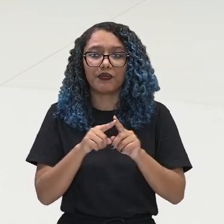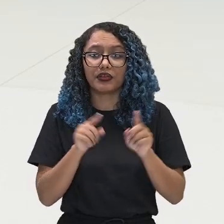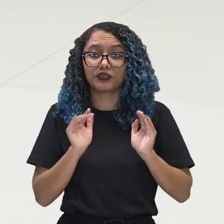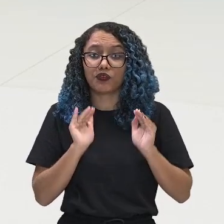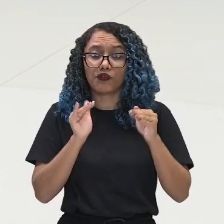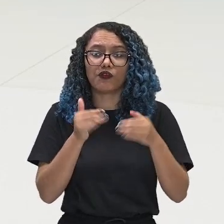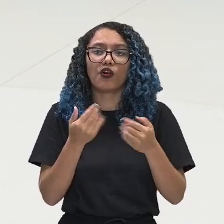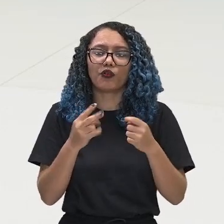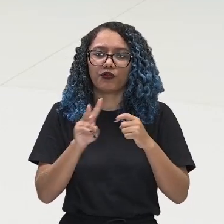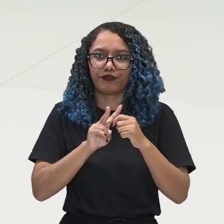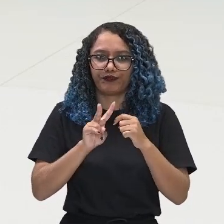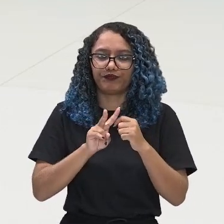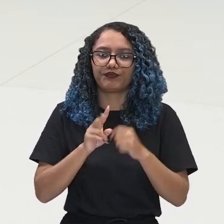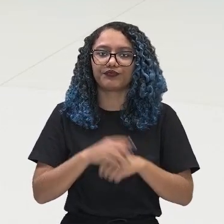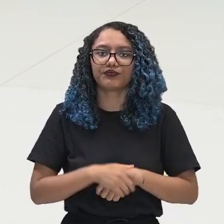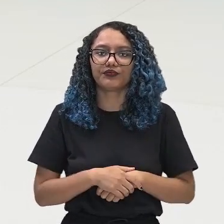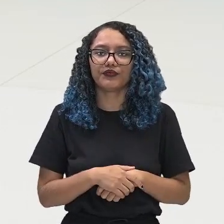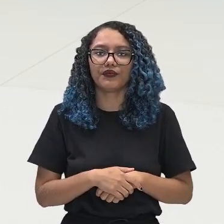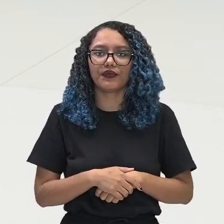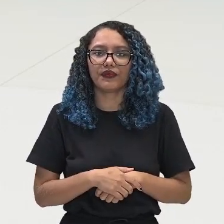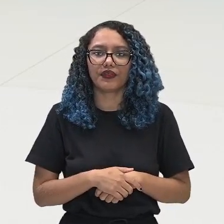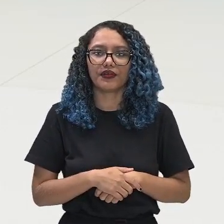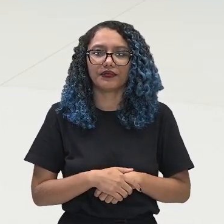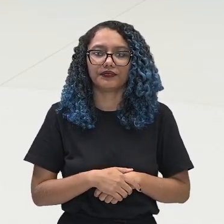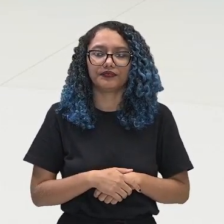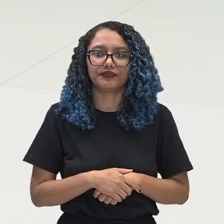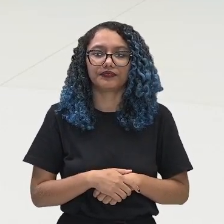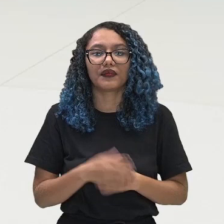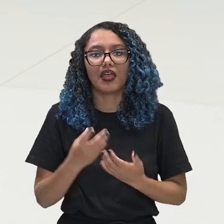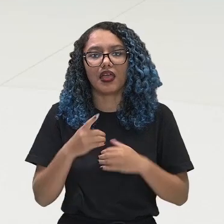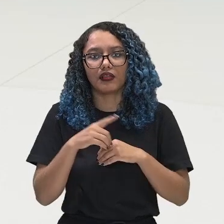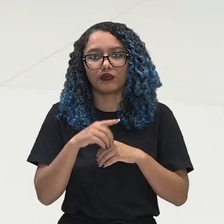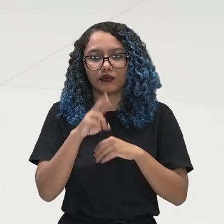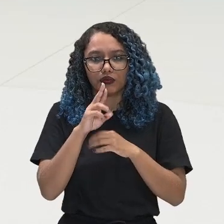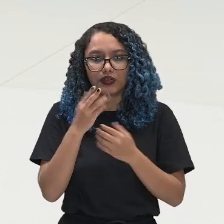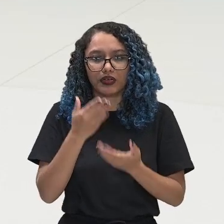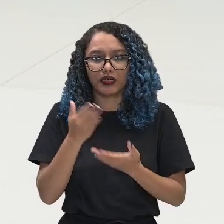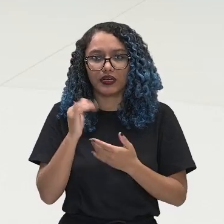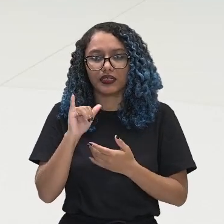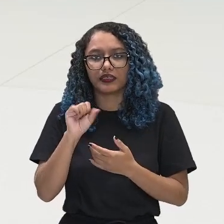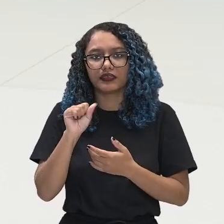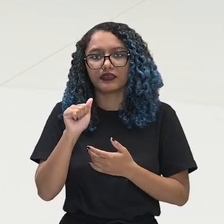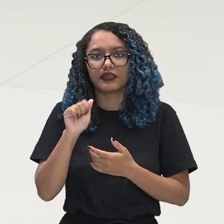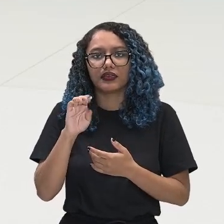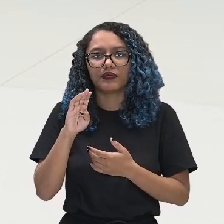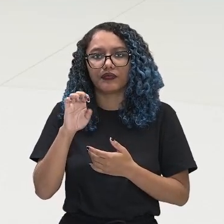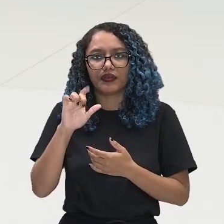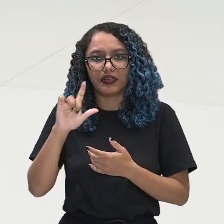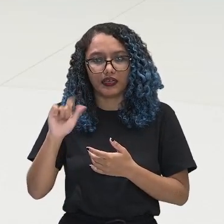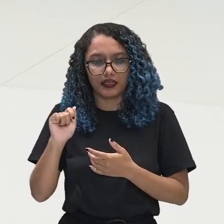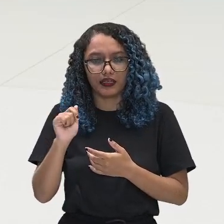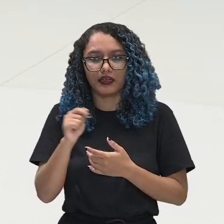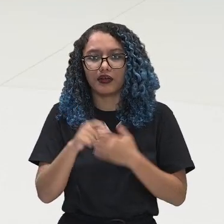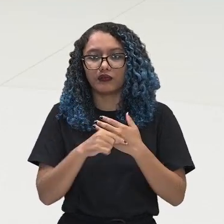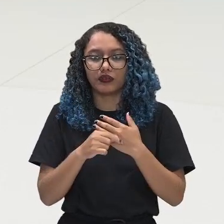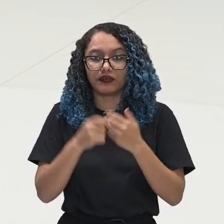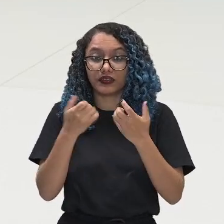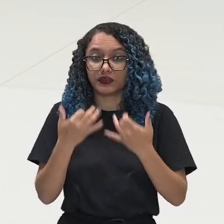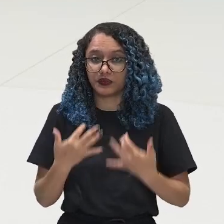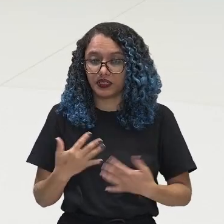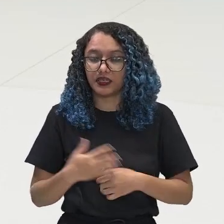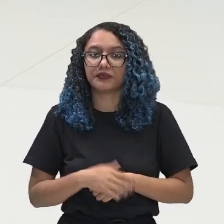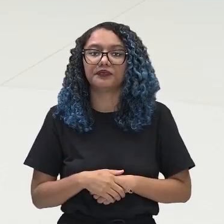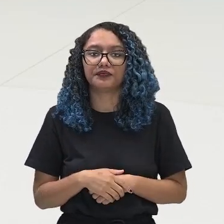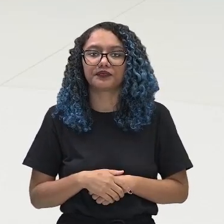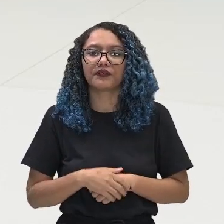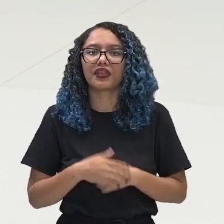da medicina veterinária. Então, nós temos ali a doutora Isabela, que vai tratar sobre toda essa questão. O que você